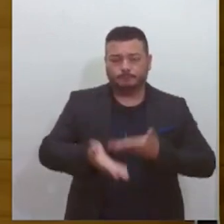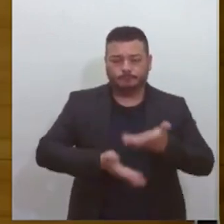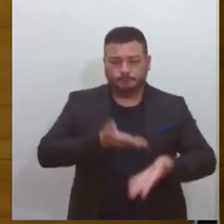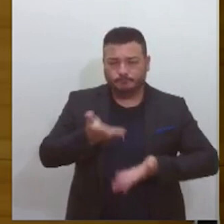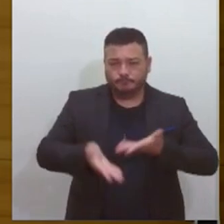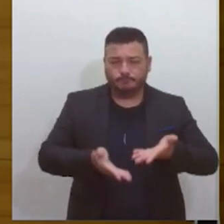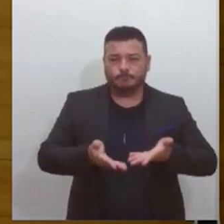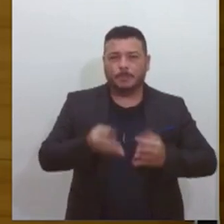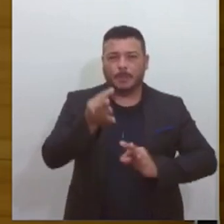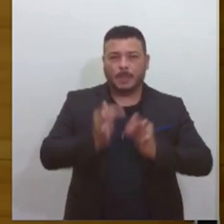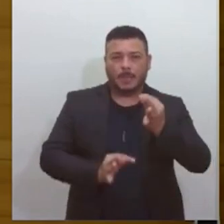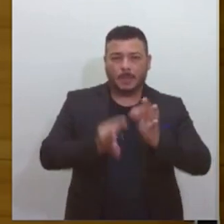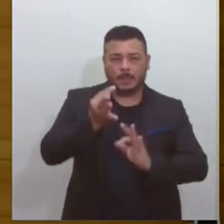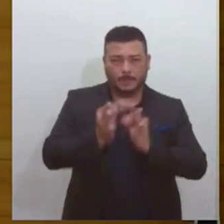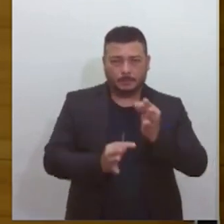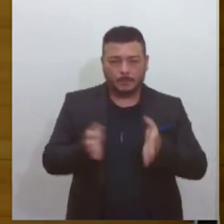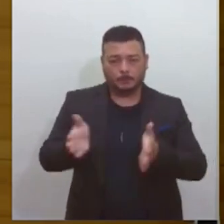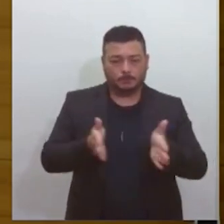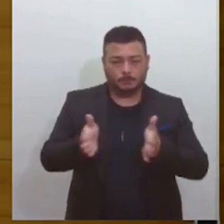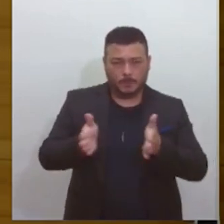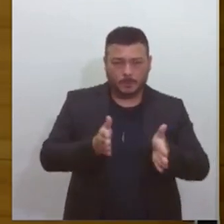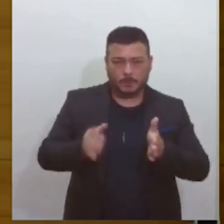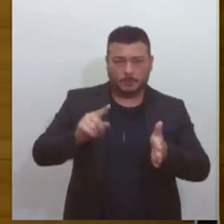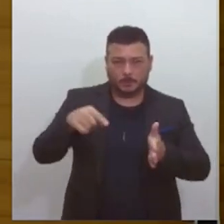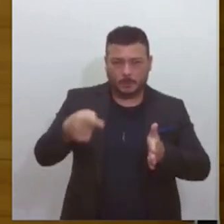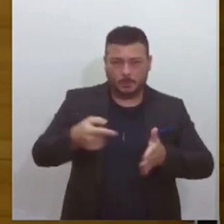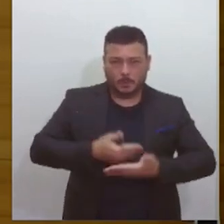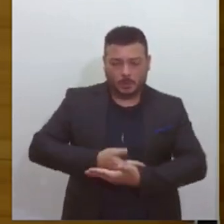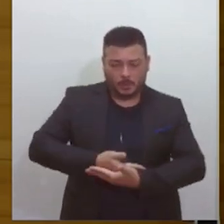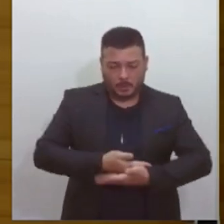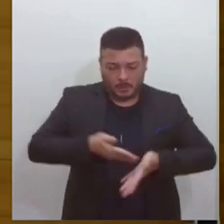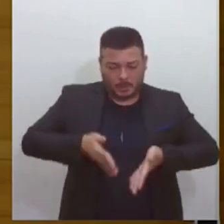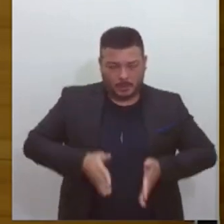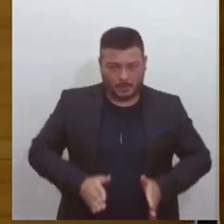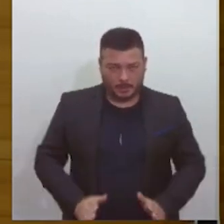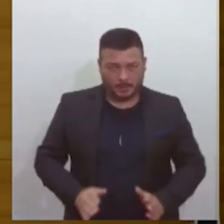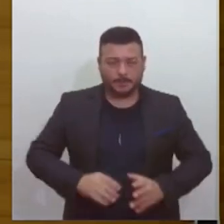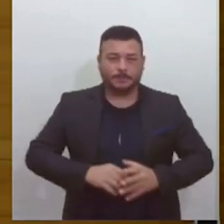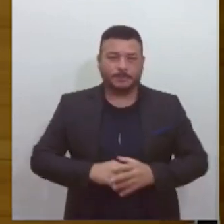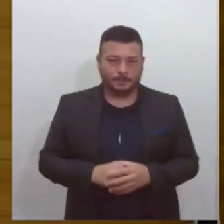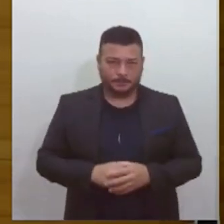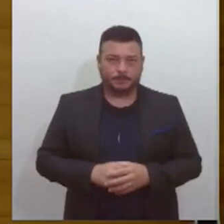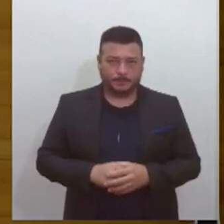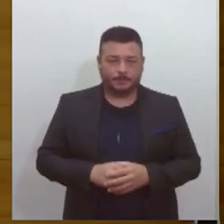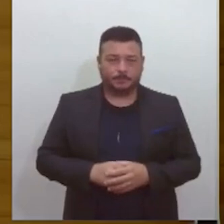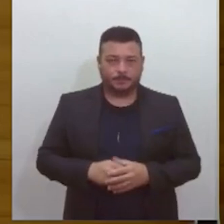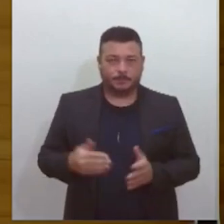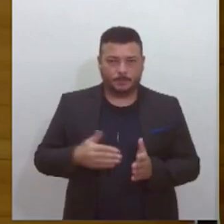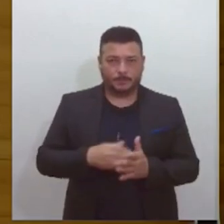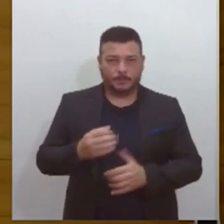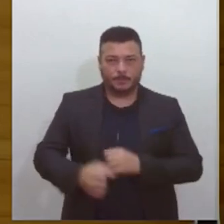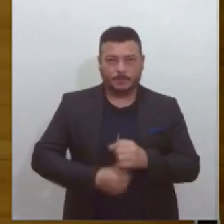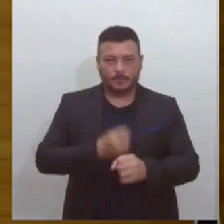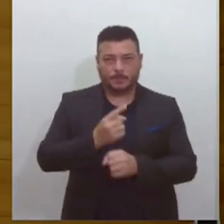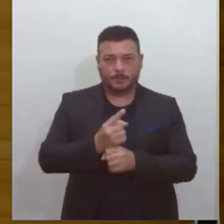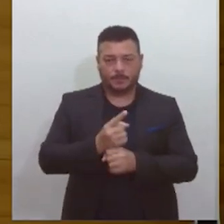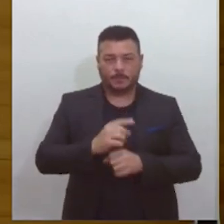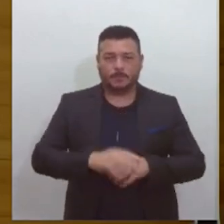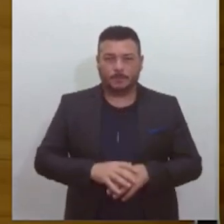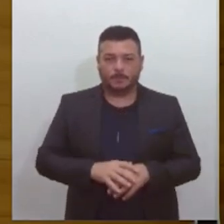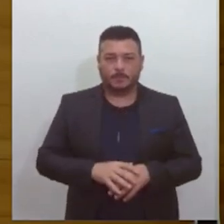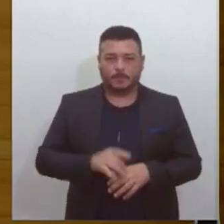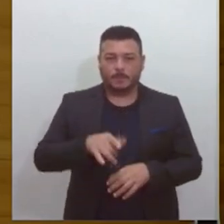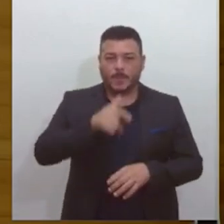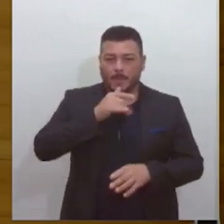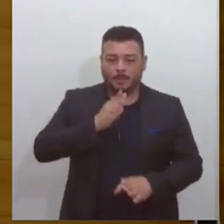no período neonatal ou imediatamente no primeiro ano de vida. Mas essa questão do impacto, ela já foi